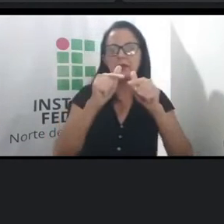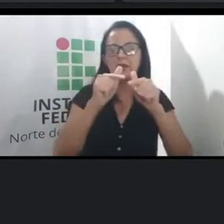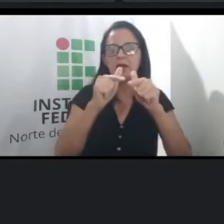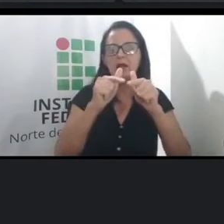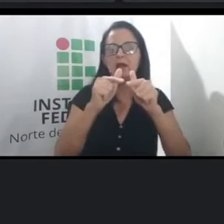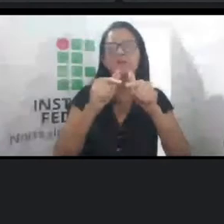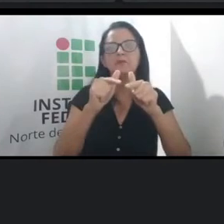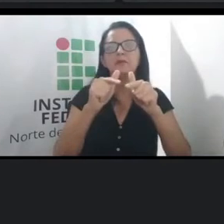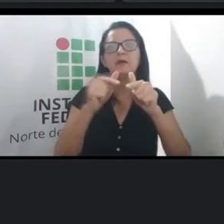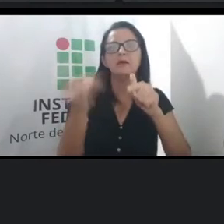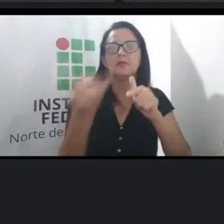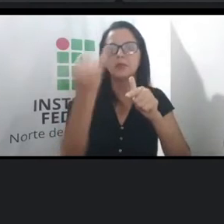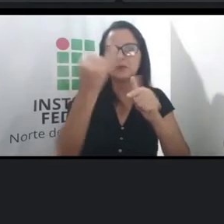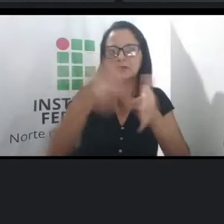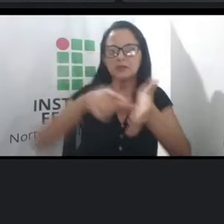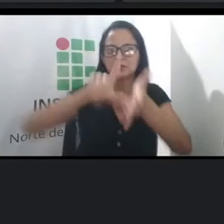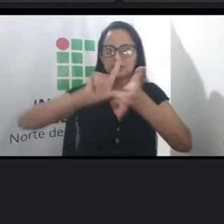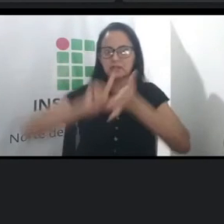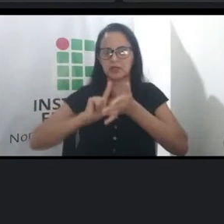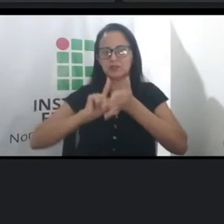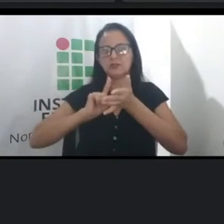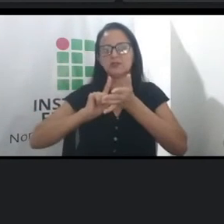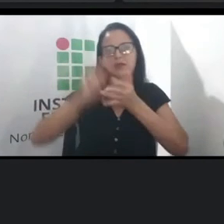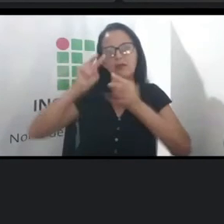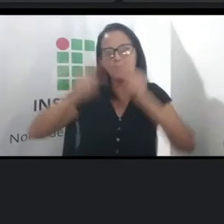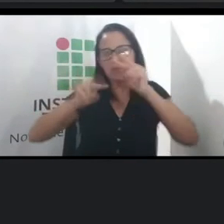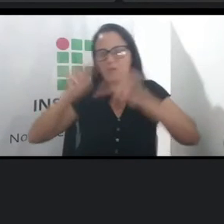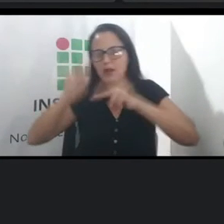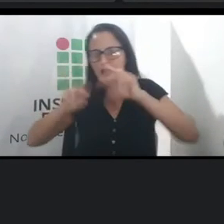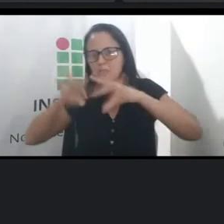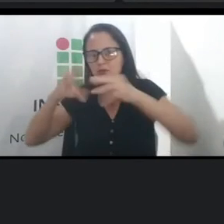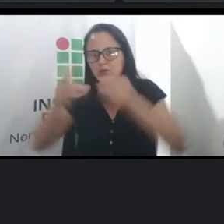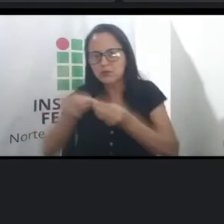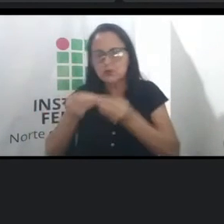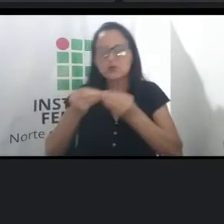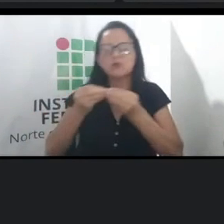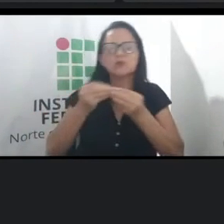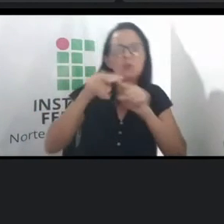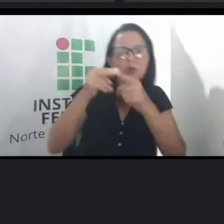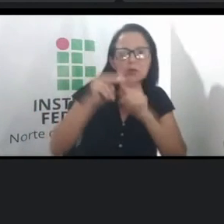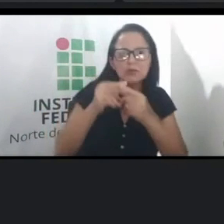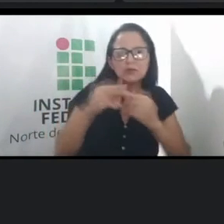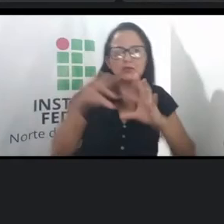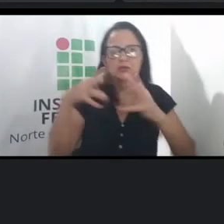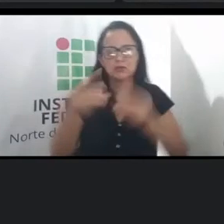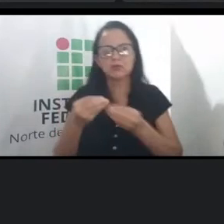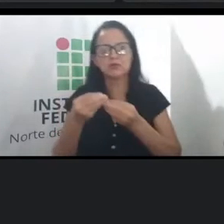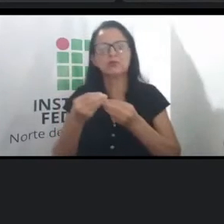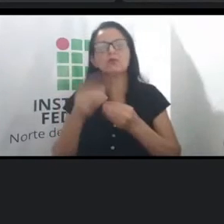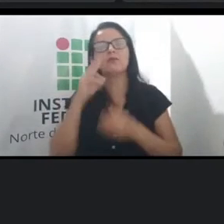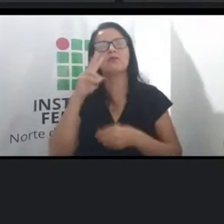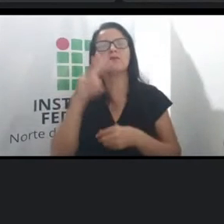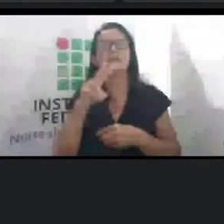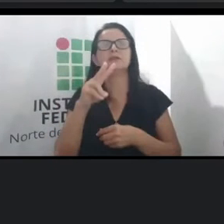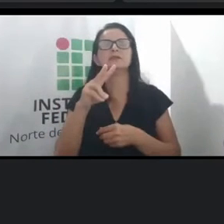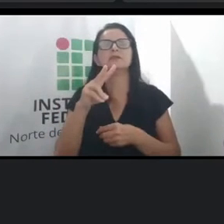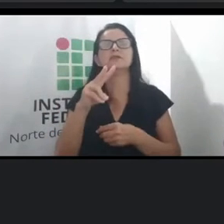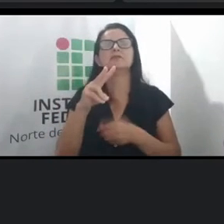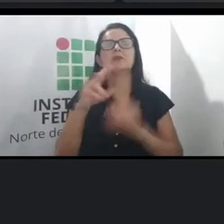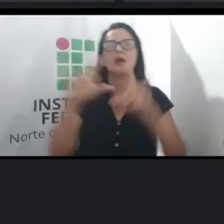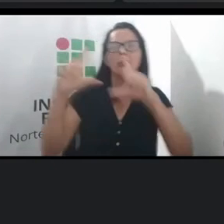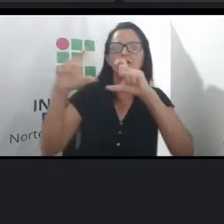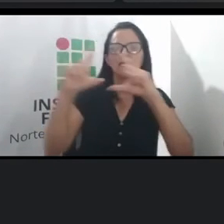equipamentos. Aí eu estou mostrando a última figura aí, senhores, a linha viva trabalhando com o circuito todo energizado.